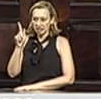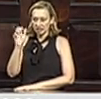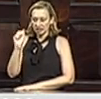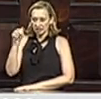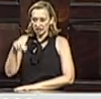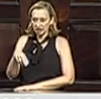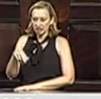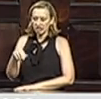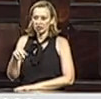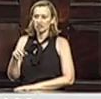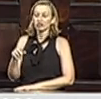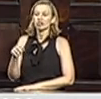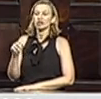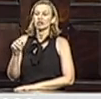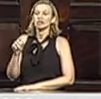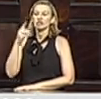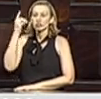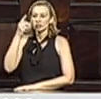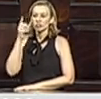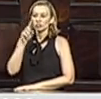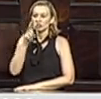A presidência irá proceder à segunda chamada.